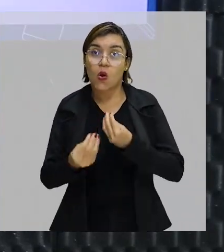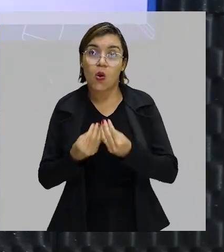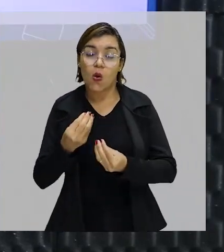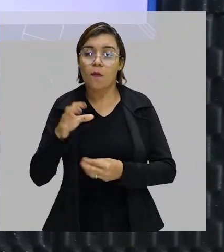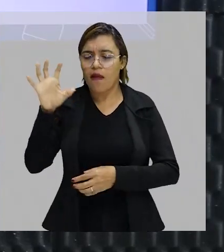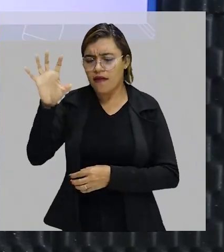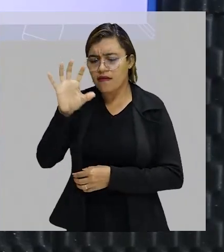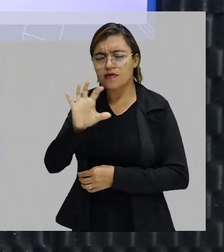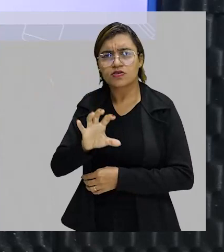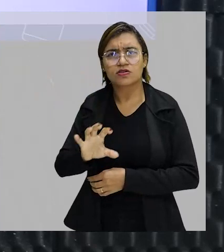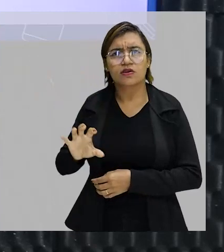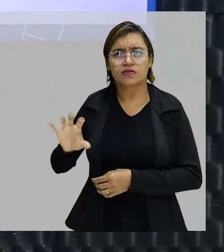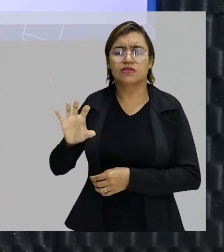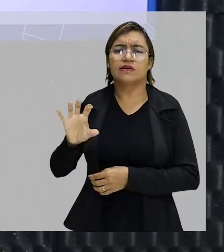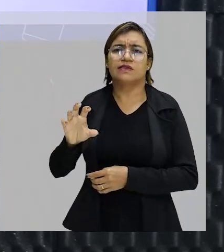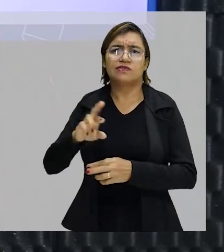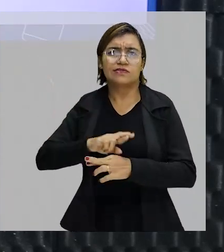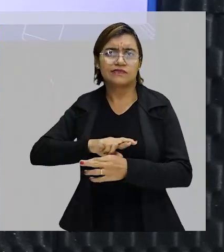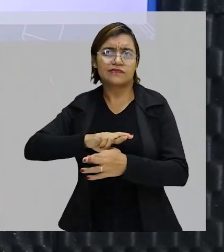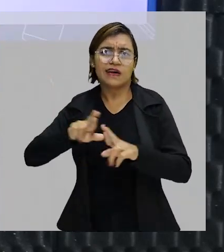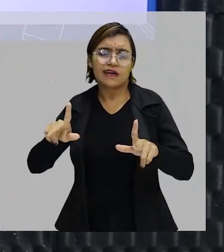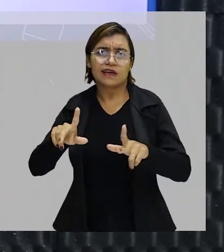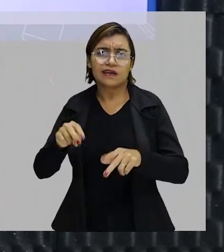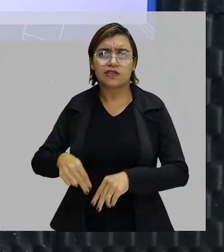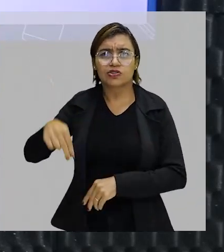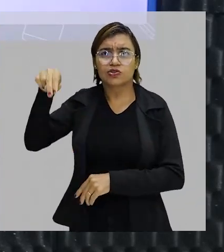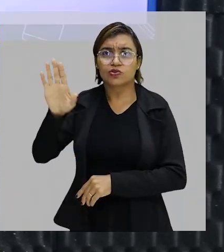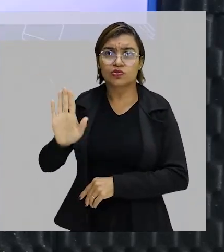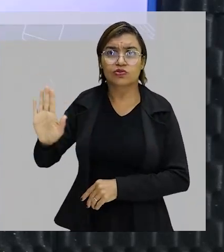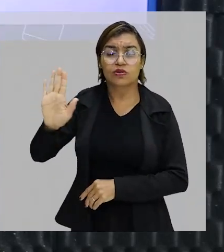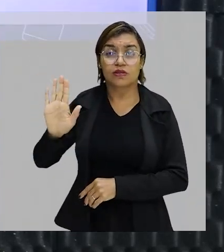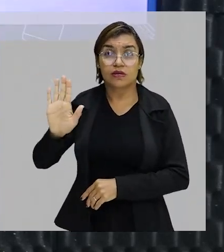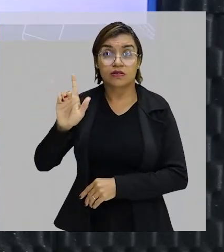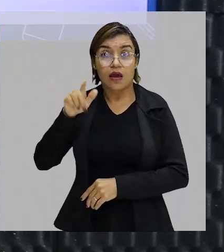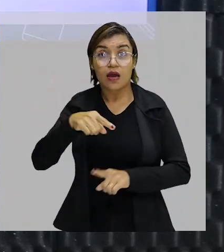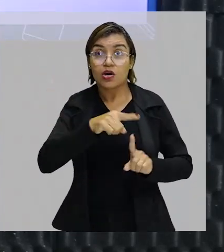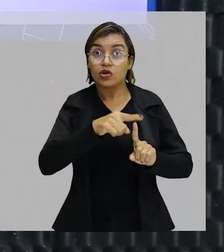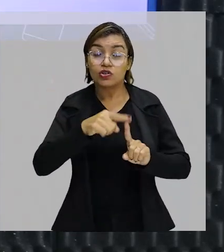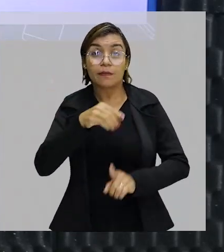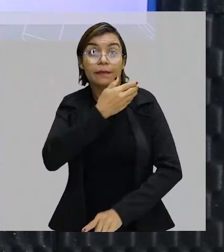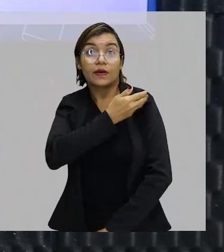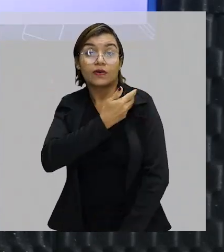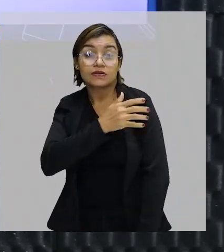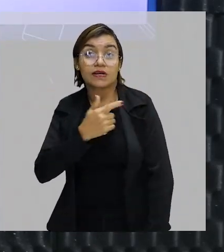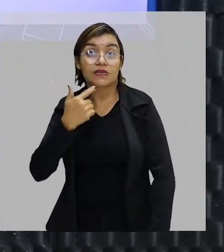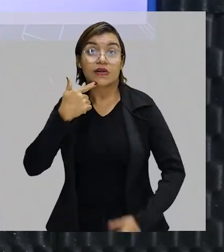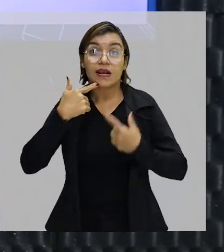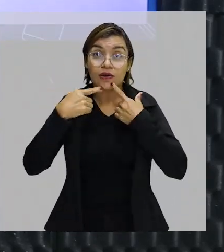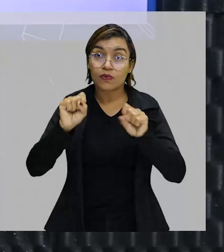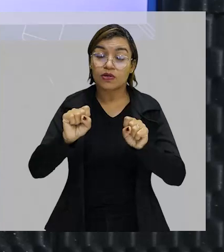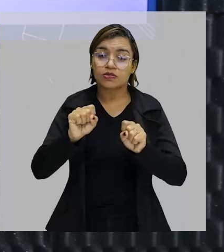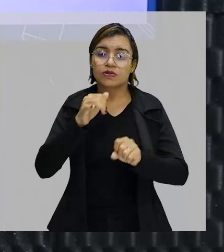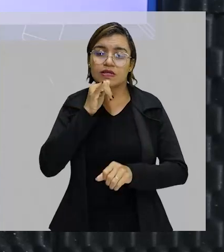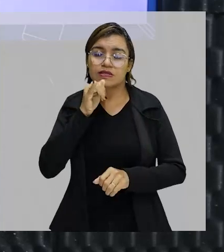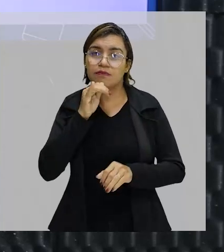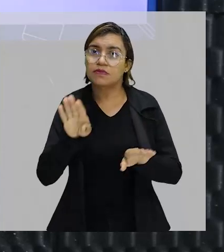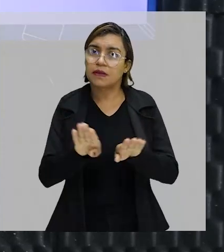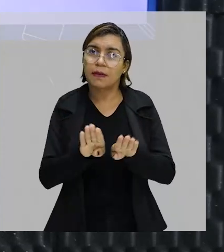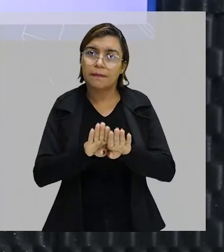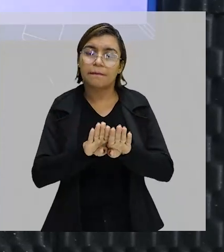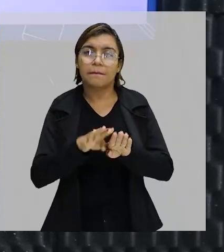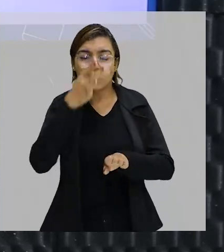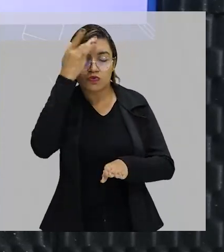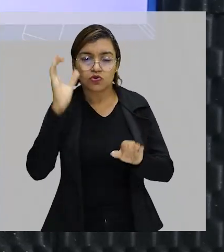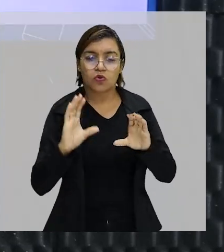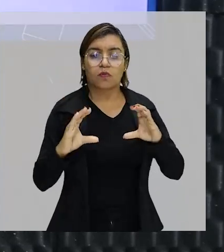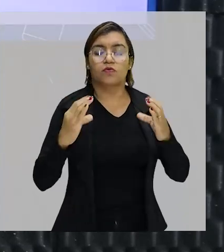regiões diferentes do Nordeste. É um tipo de preconceito linguístico. Assim também como as pessoas de comunidades, de periferias, que